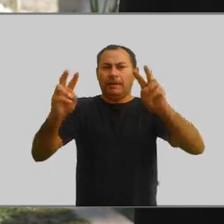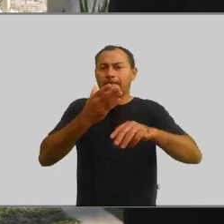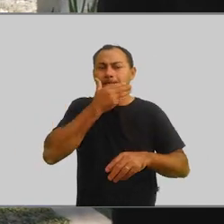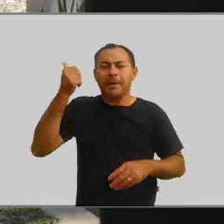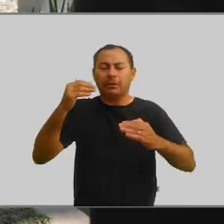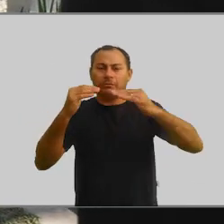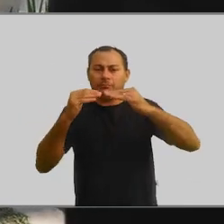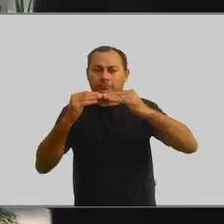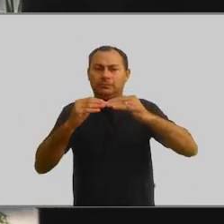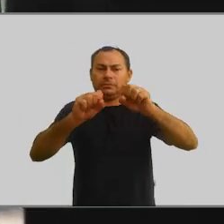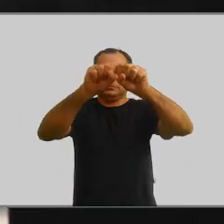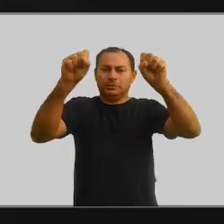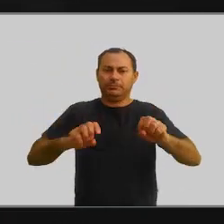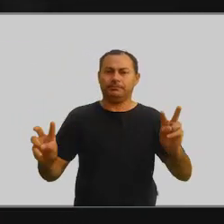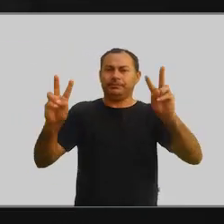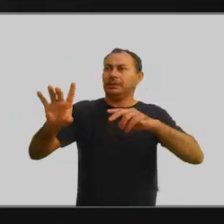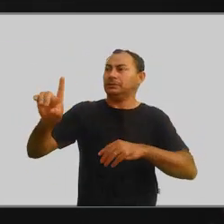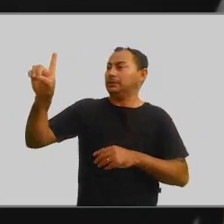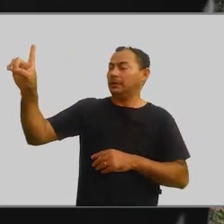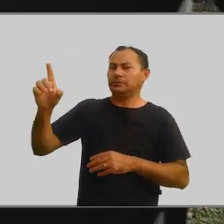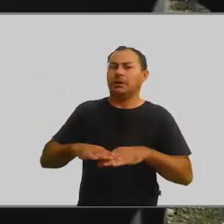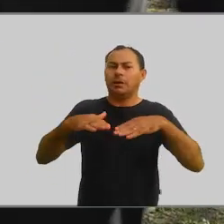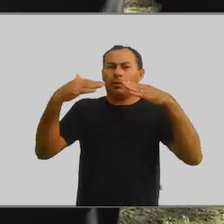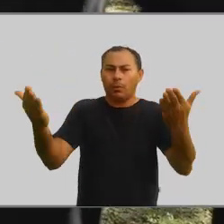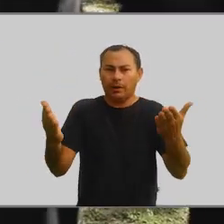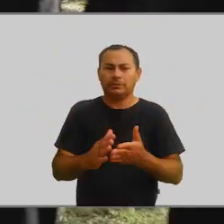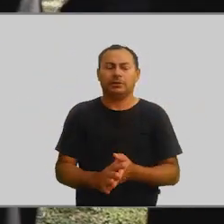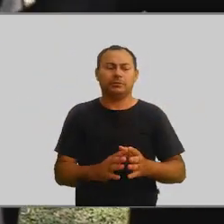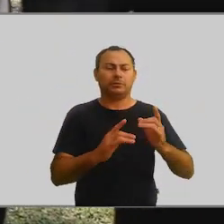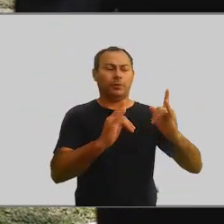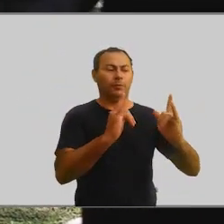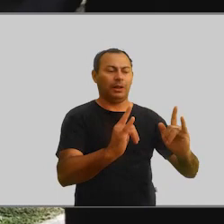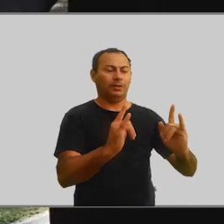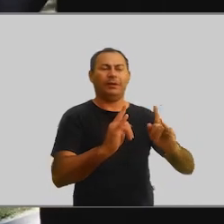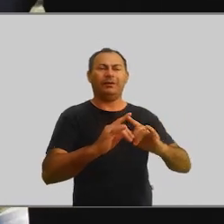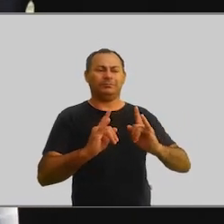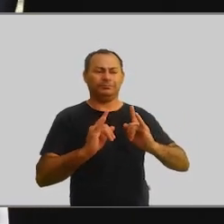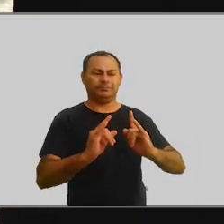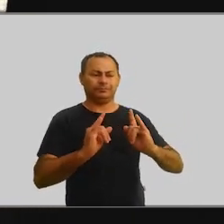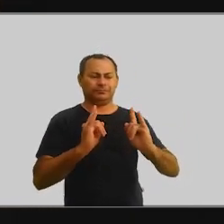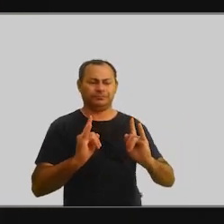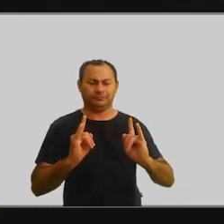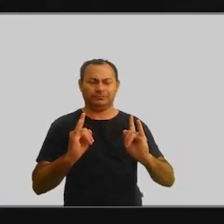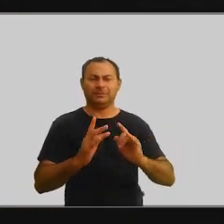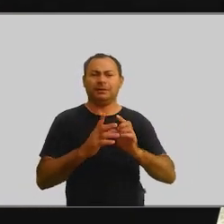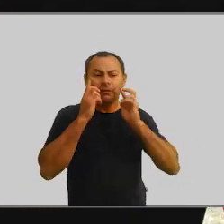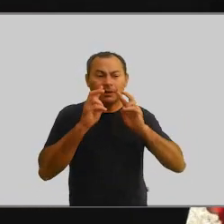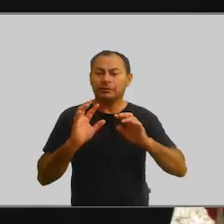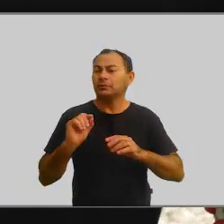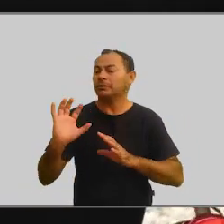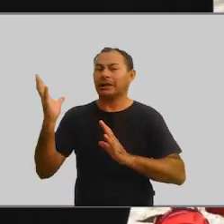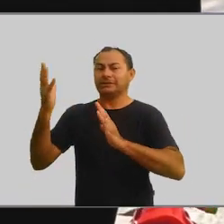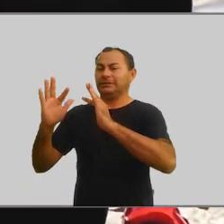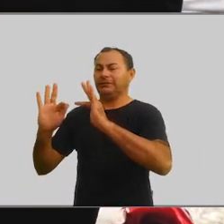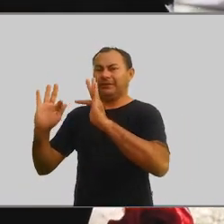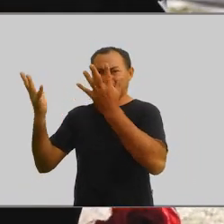fica melhor alinhado com o sistema de valores de Deus quando você está em um velório do que quando você está numa casa onde há uma festa, porque